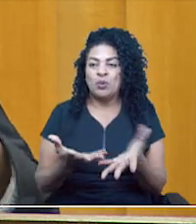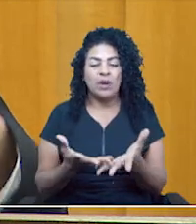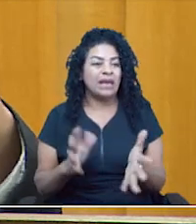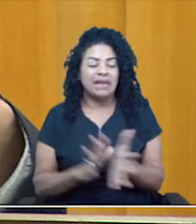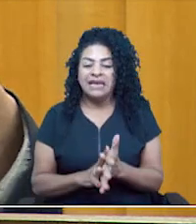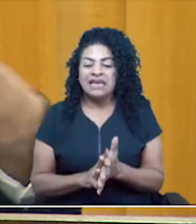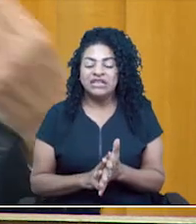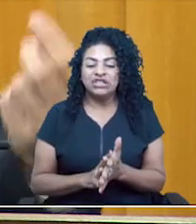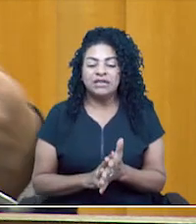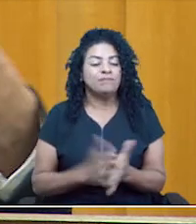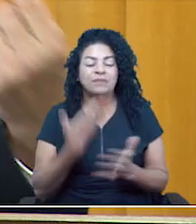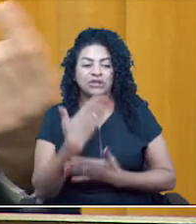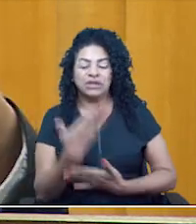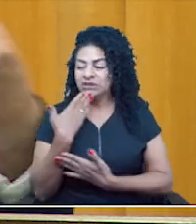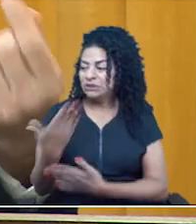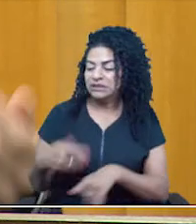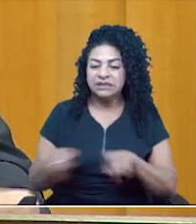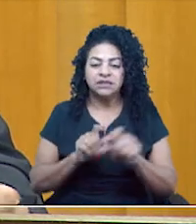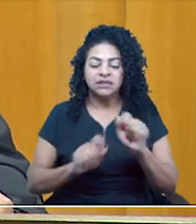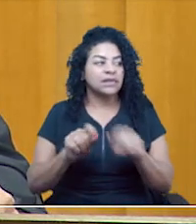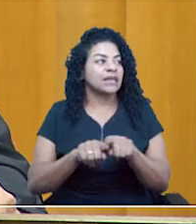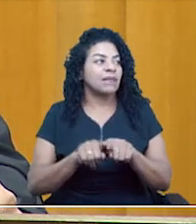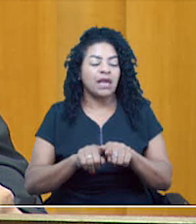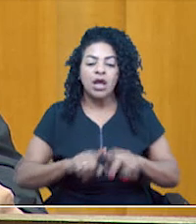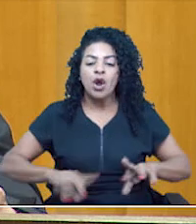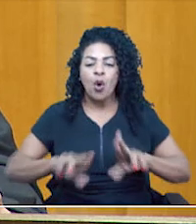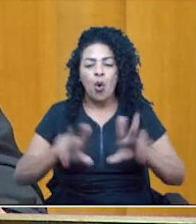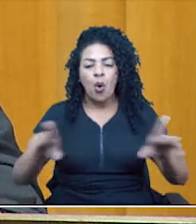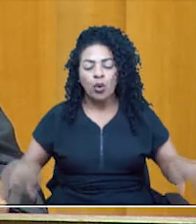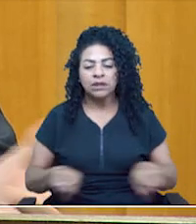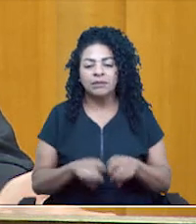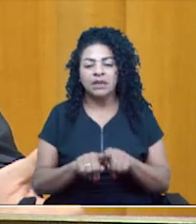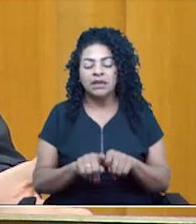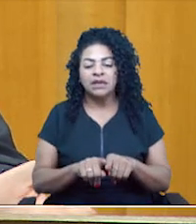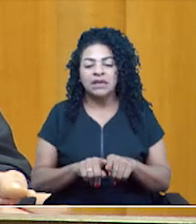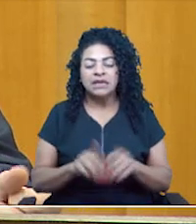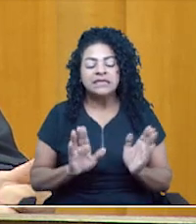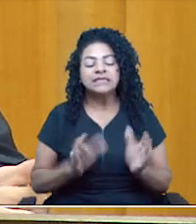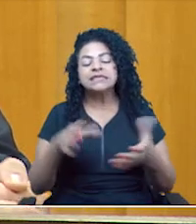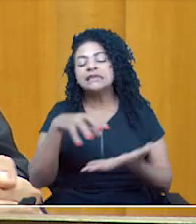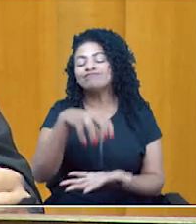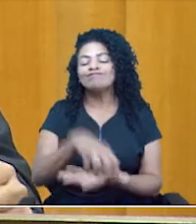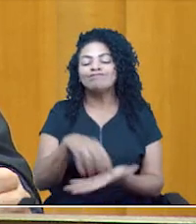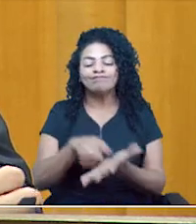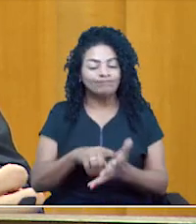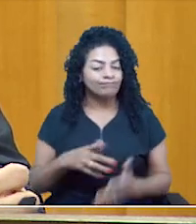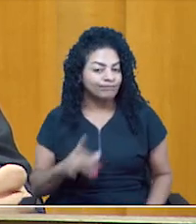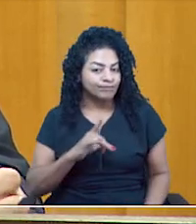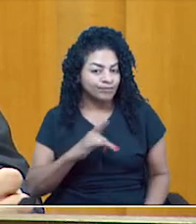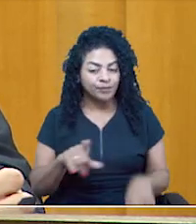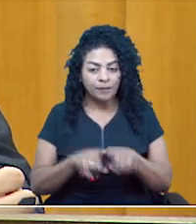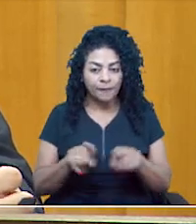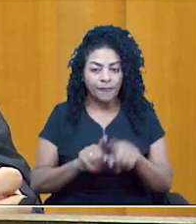Outras métricas que eram periféricas acabaram ganhando centralidade. Nós temos uma reconfiguração das relações